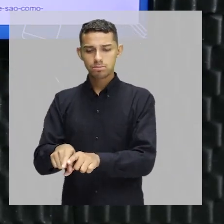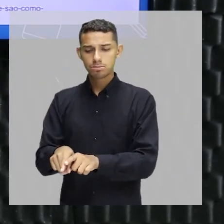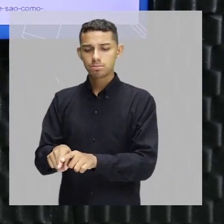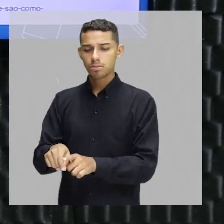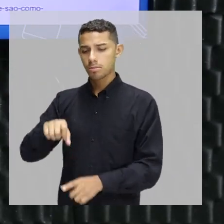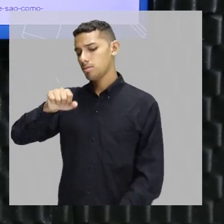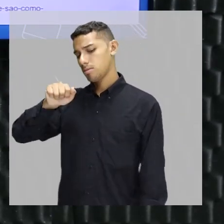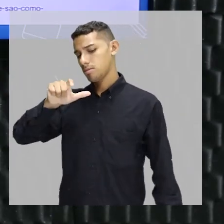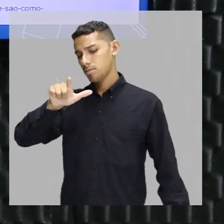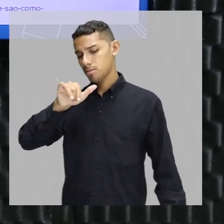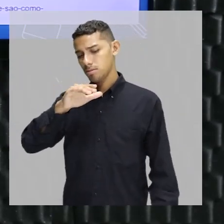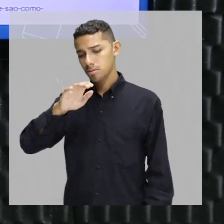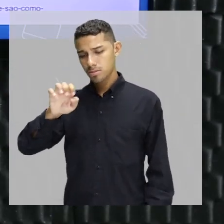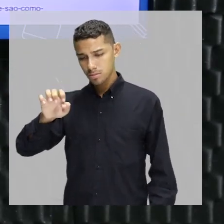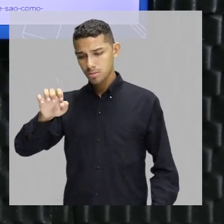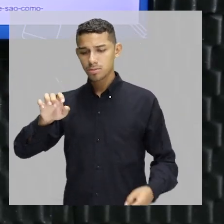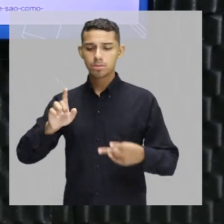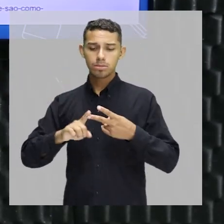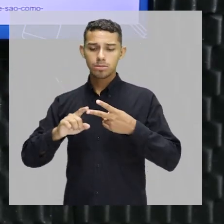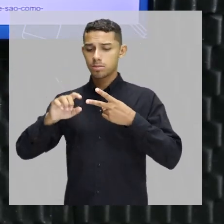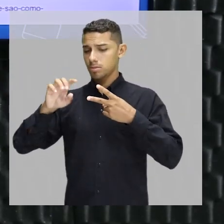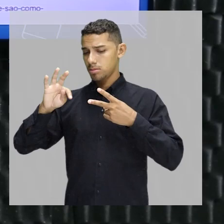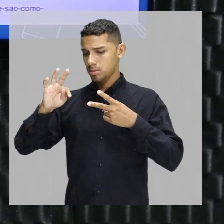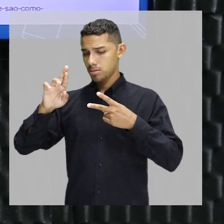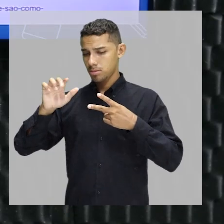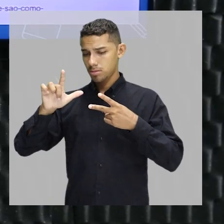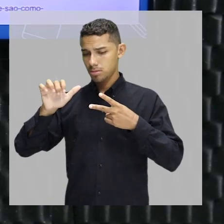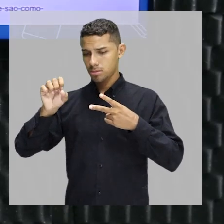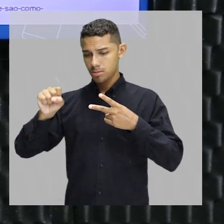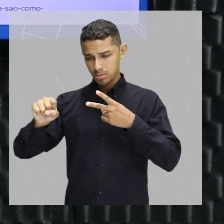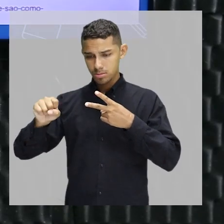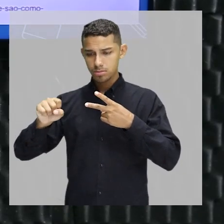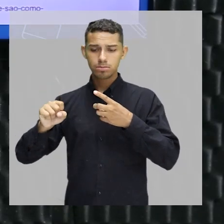LHC-B, né? Cada um ele vai ter aí